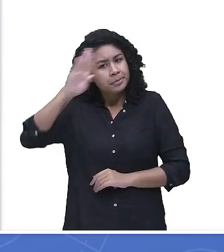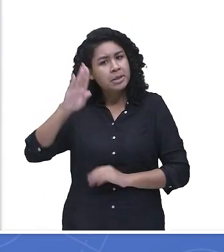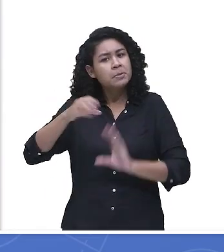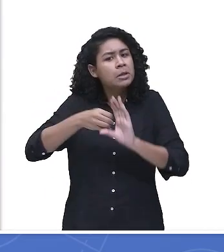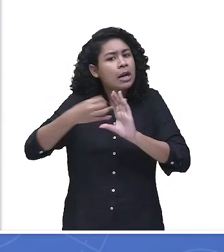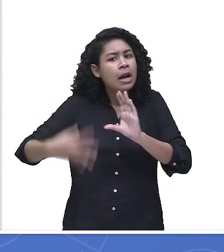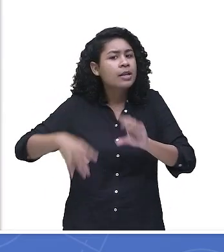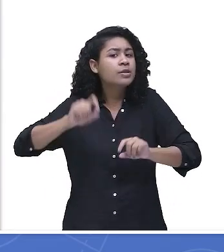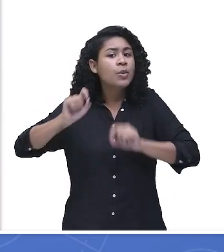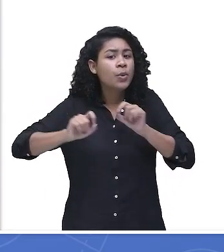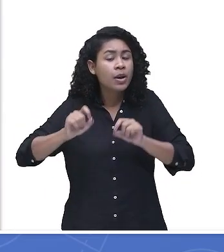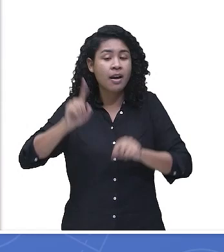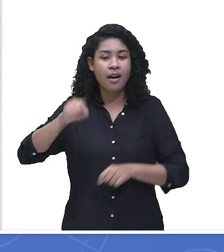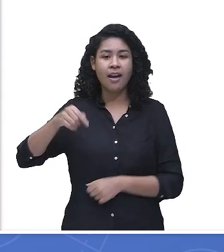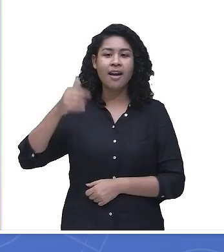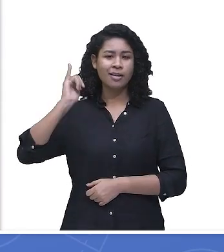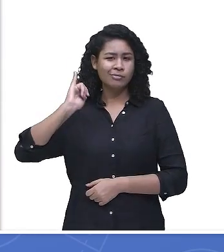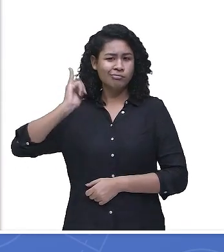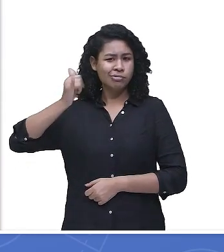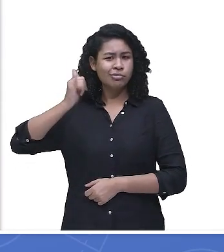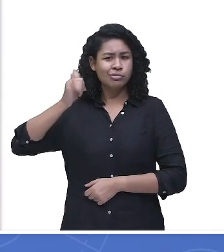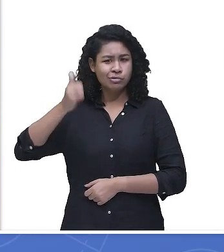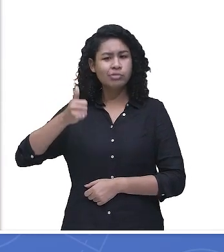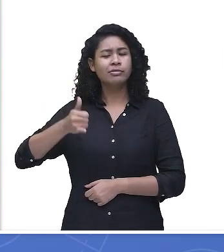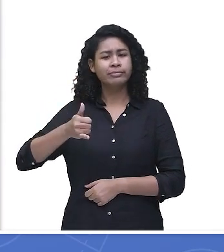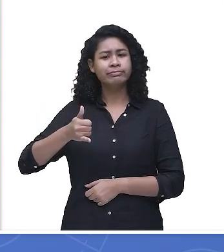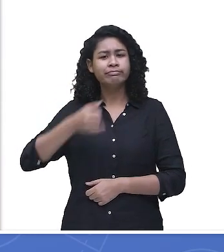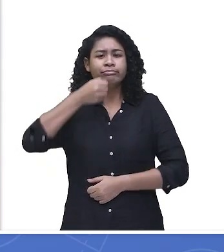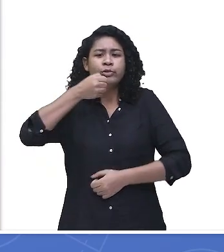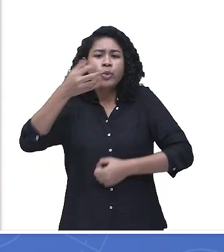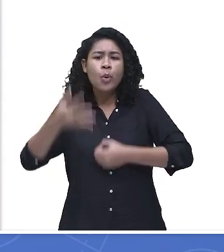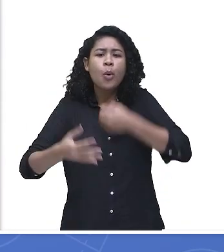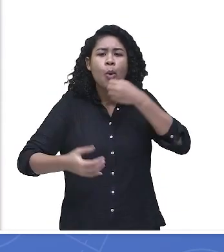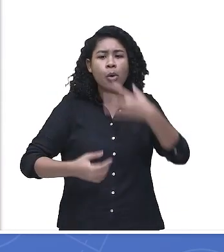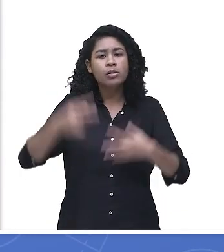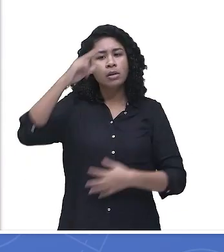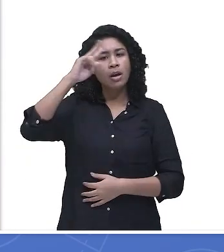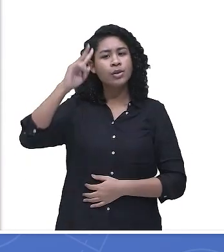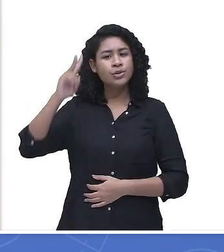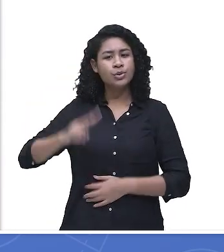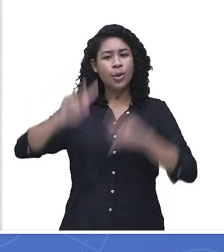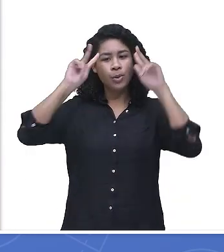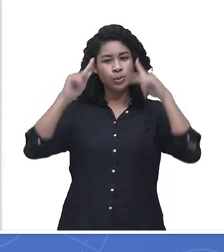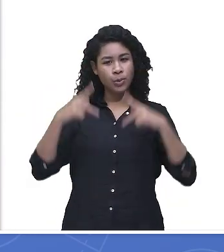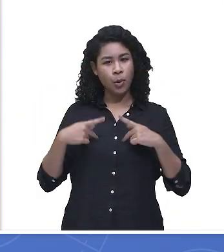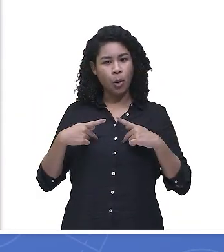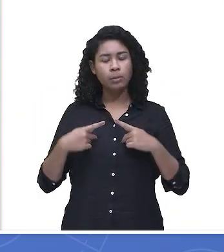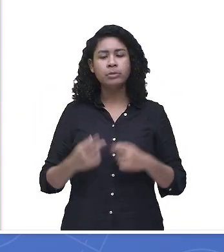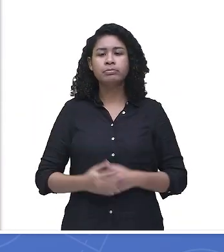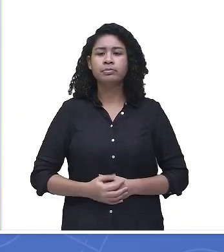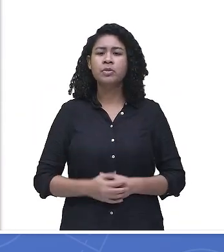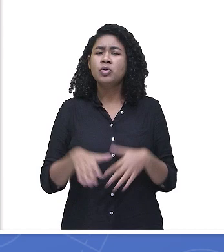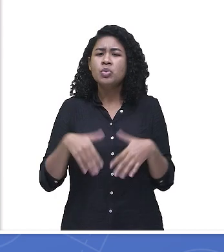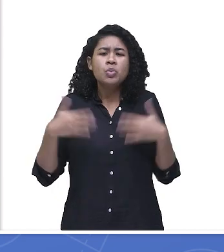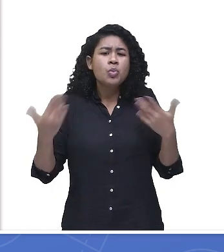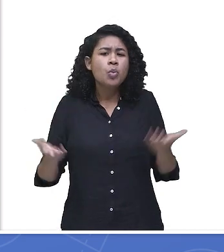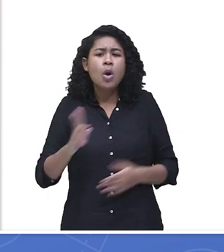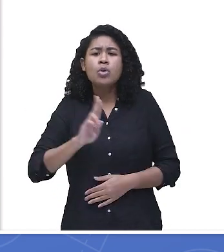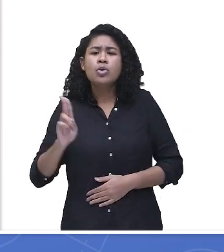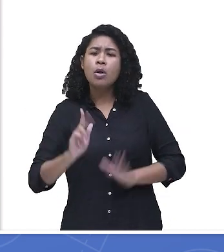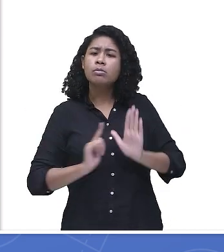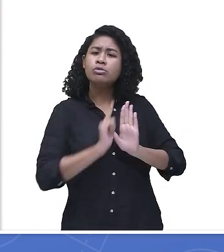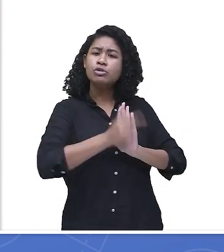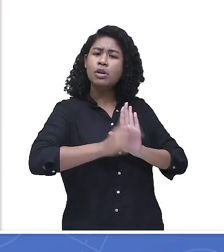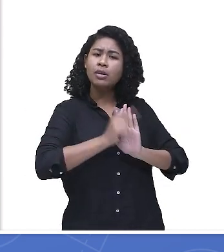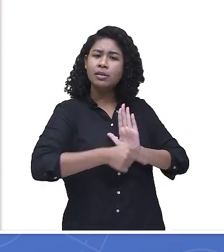contarem histórias diversificadas do homem. E que gêneros são esses? Olha aí o nosso texto. Olha só, vamos trabalhar hoje os gêneros de